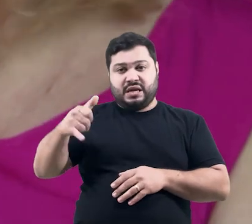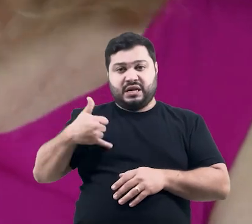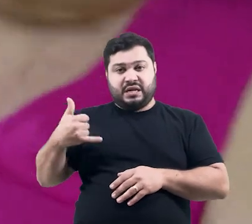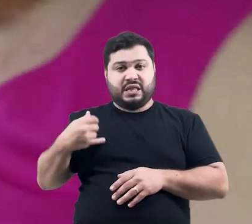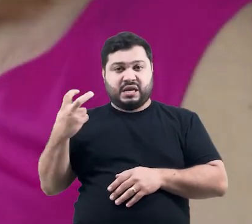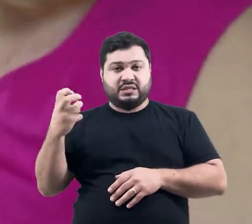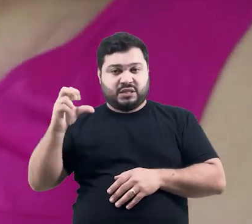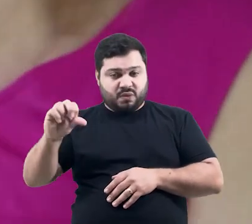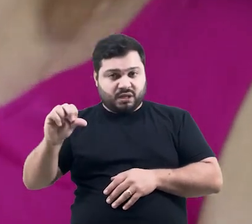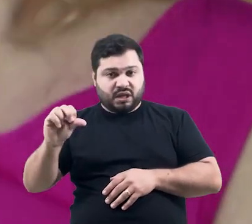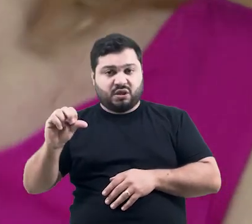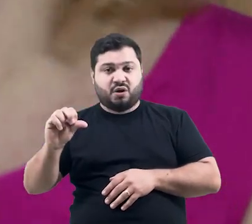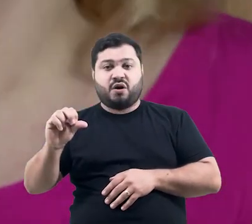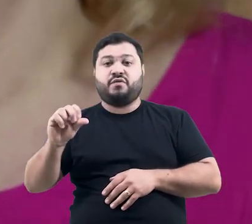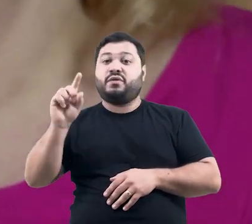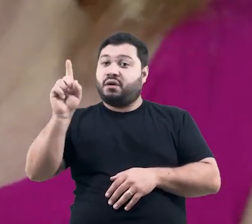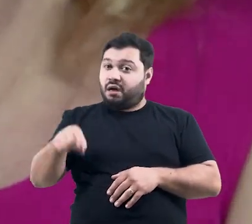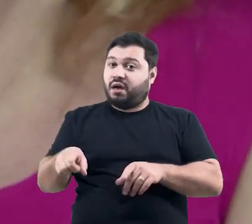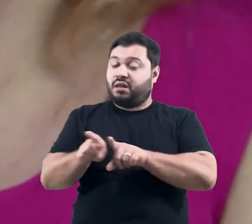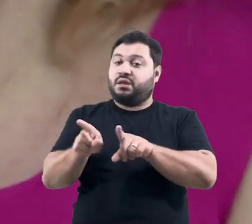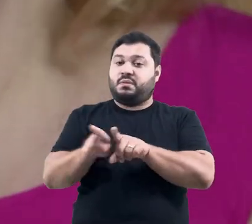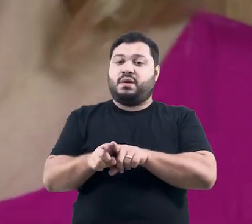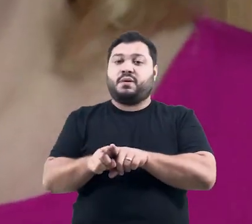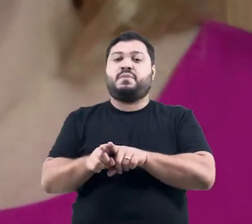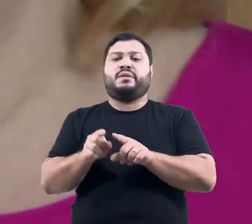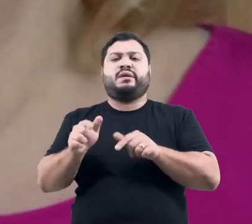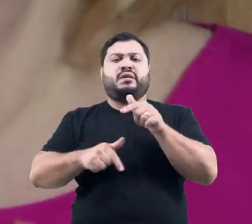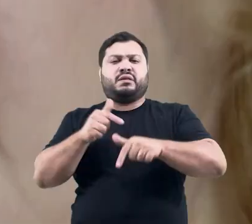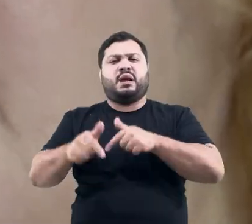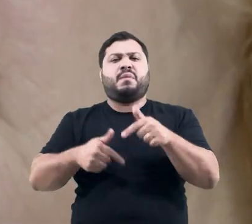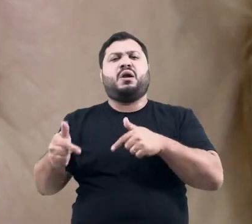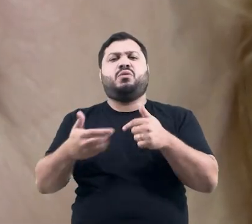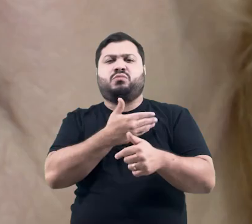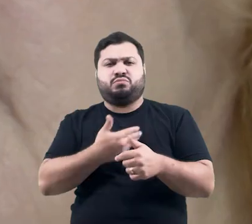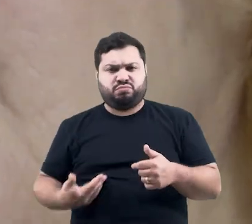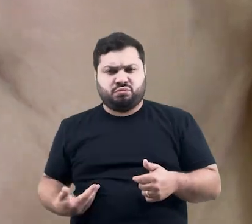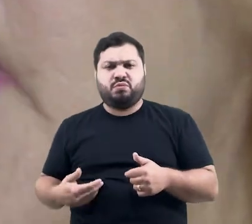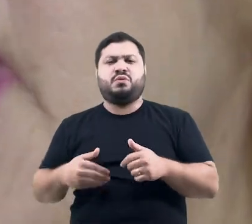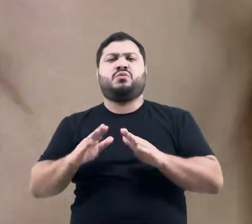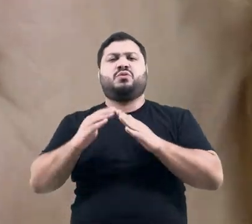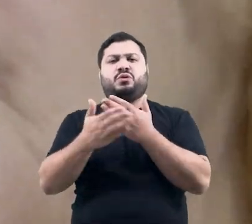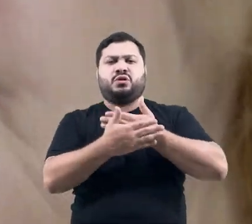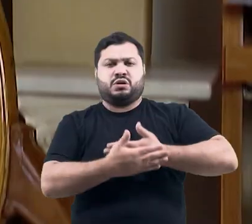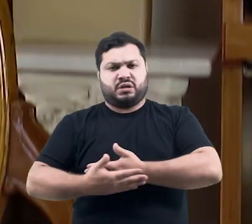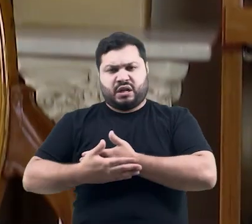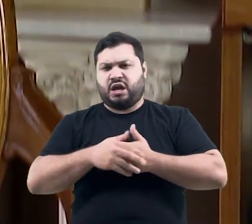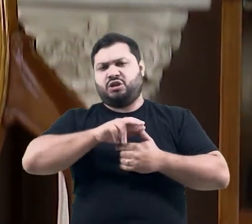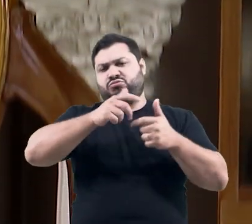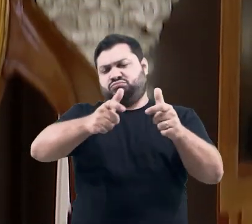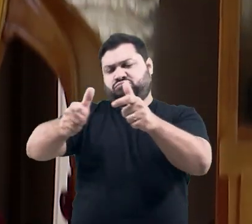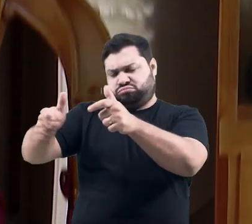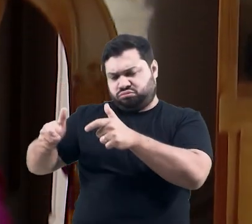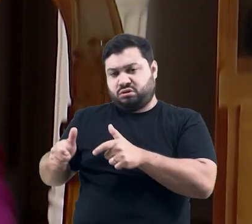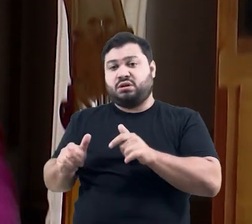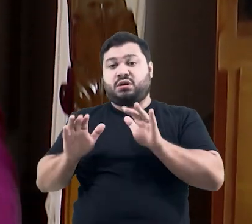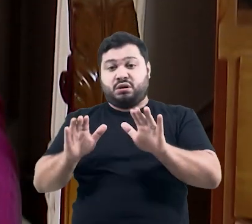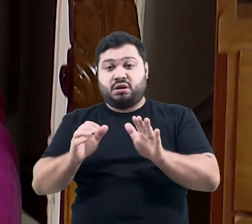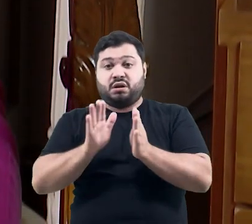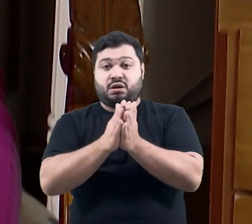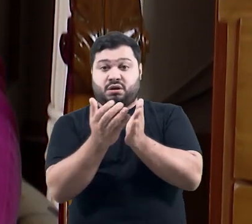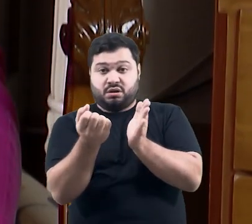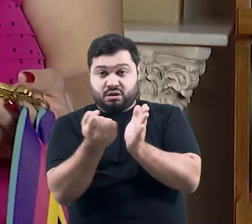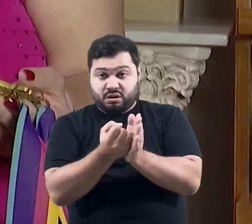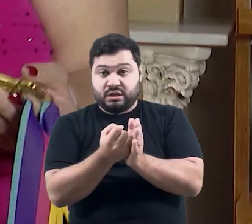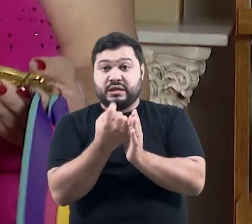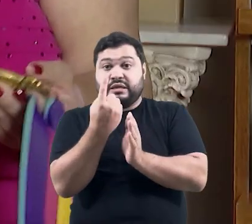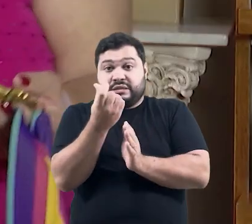Liane Martins, que tem 59 anos de idade, é uma delas. Trabalhou em órgãos públicos, creches, dentre outros